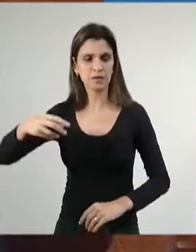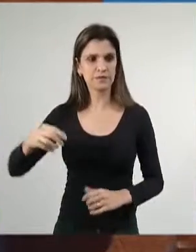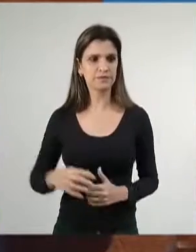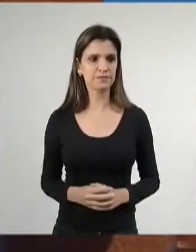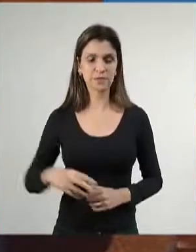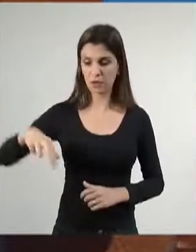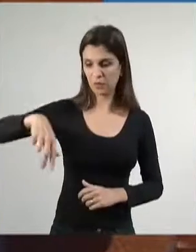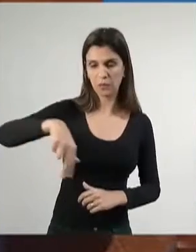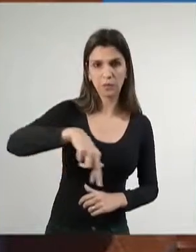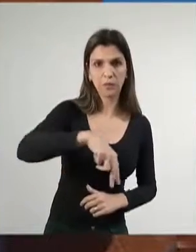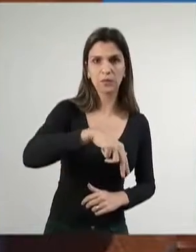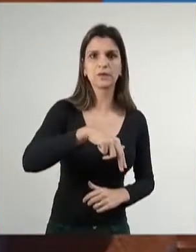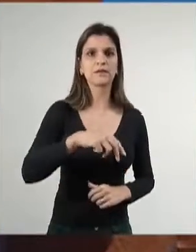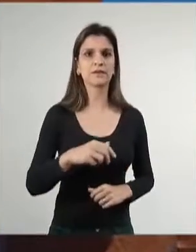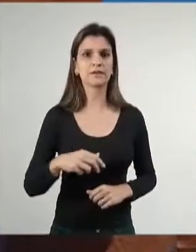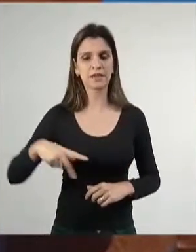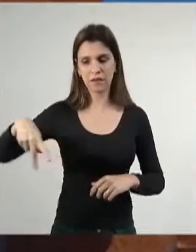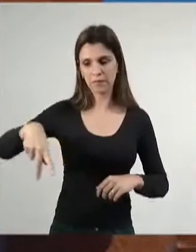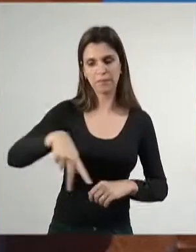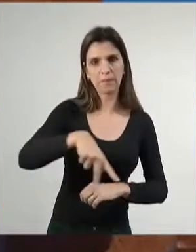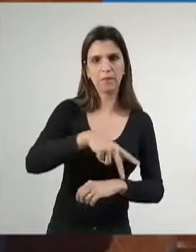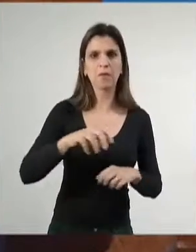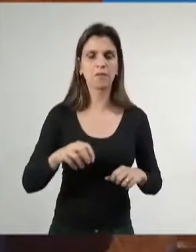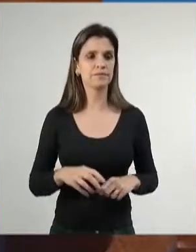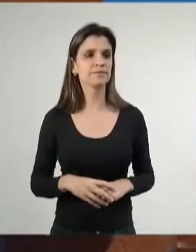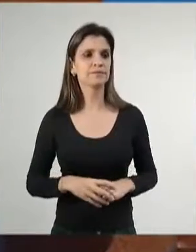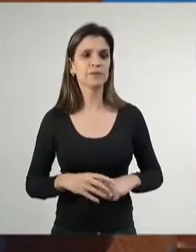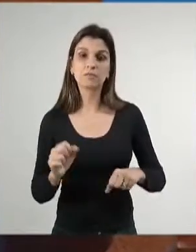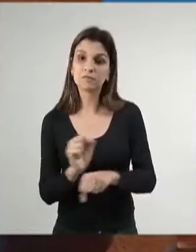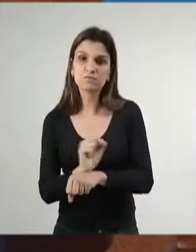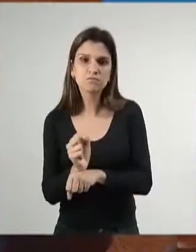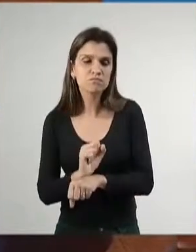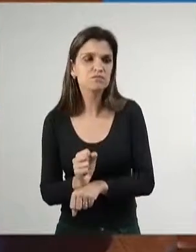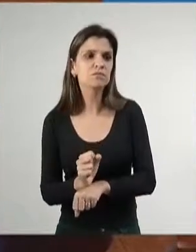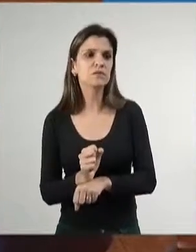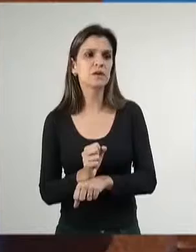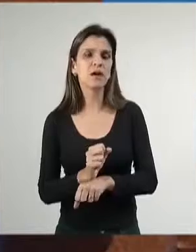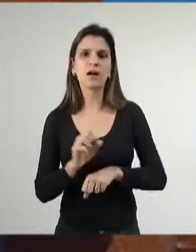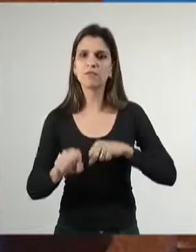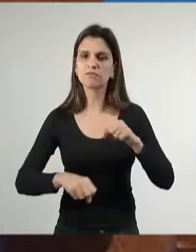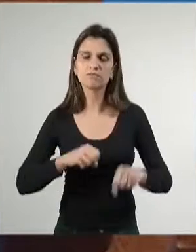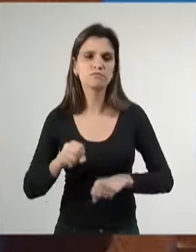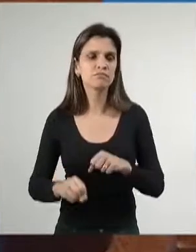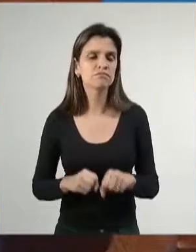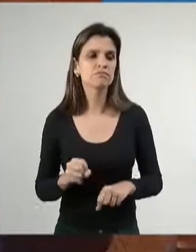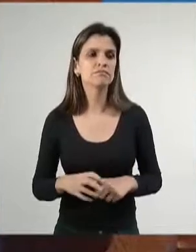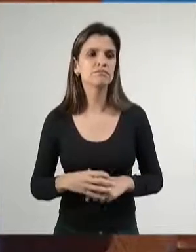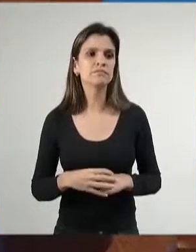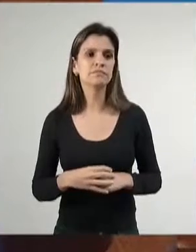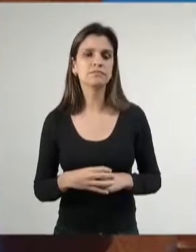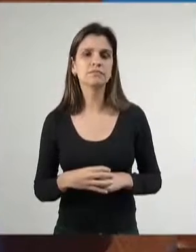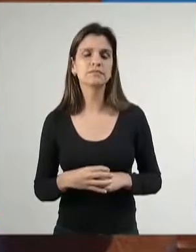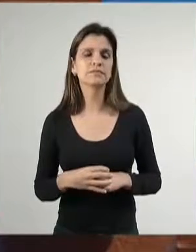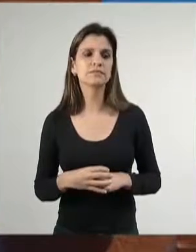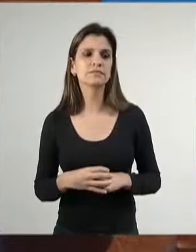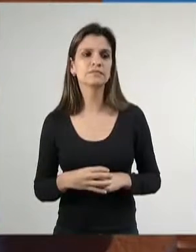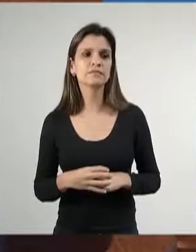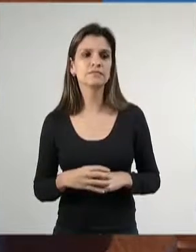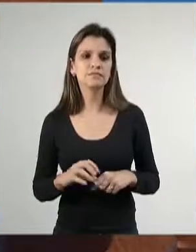os transeuntes, os pedestres, as pessoas que andam a pé, sejam aqueles que utilizam bicicleta, conduzem